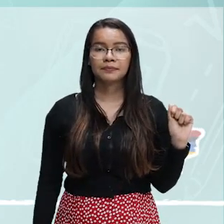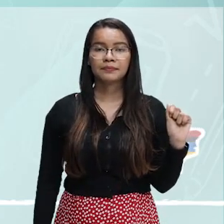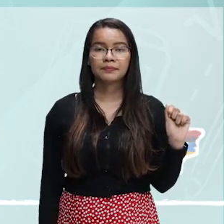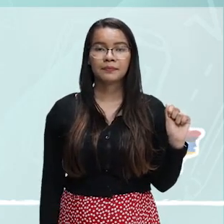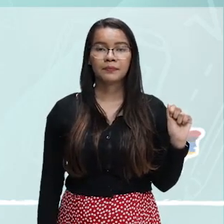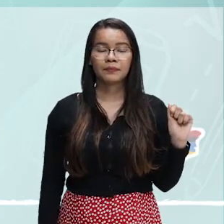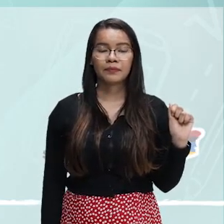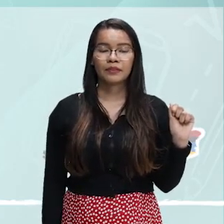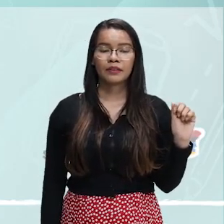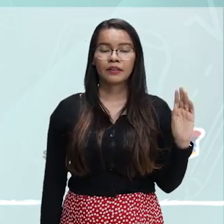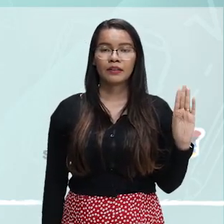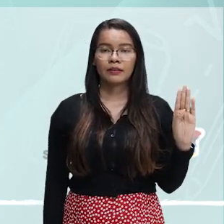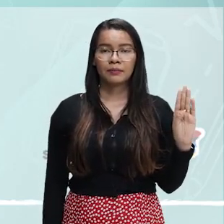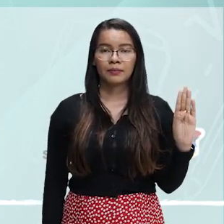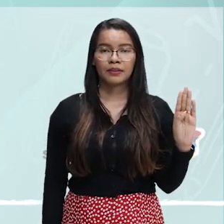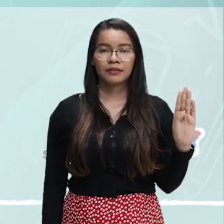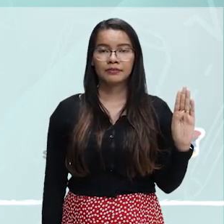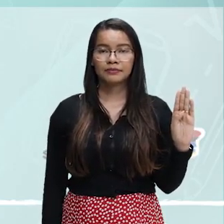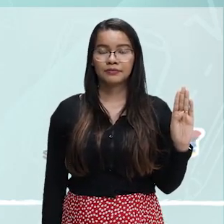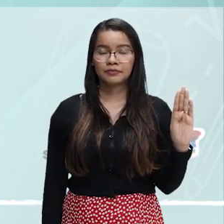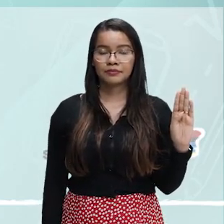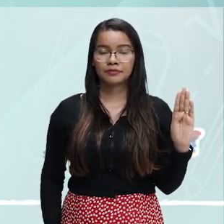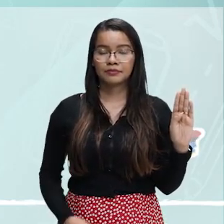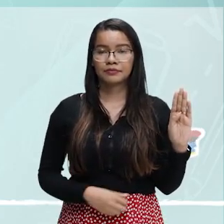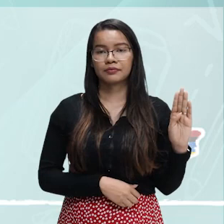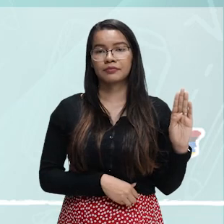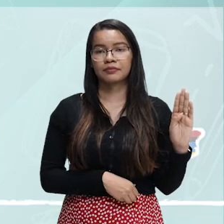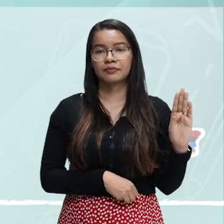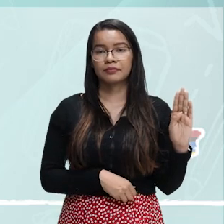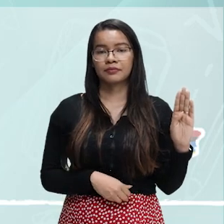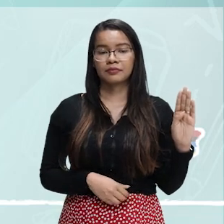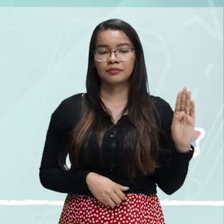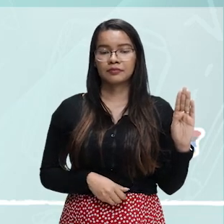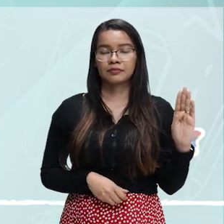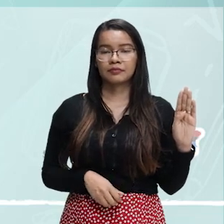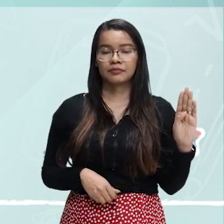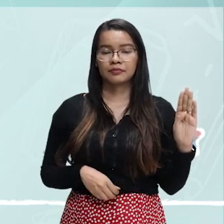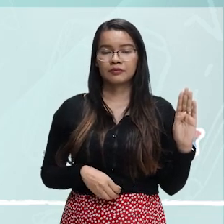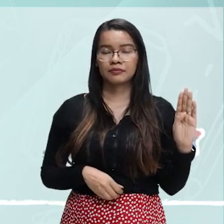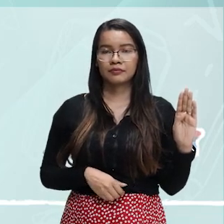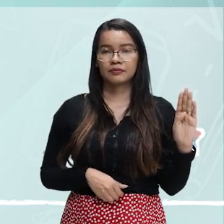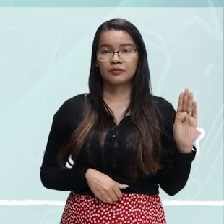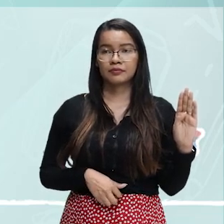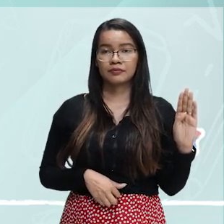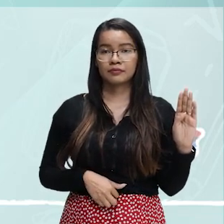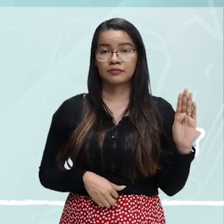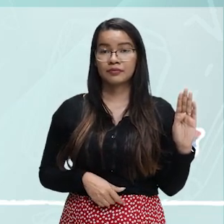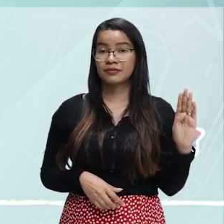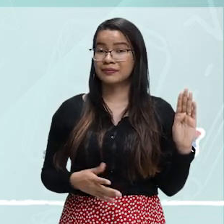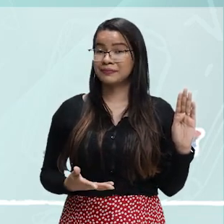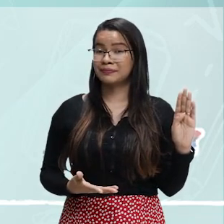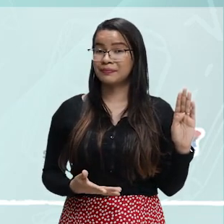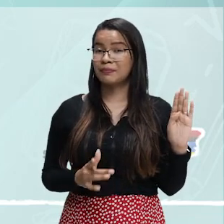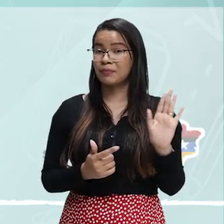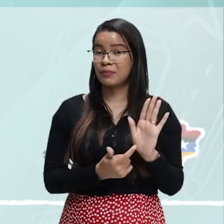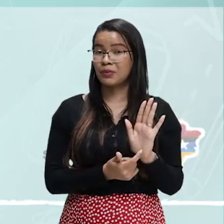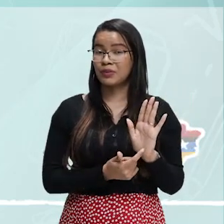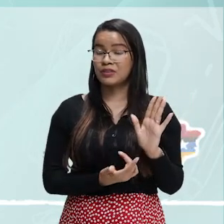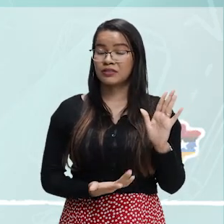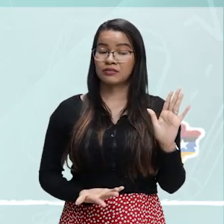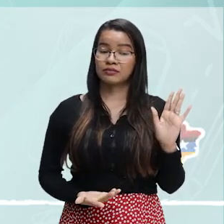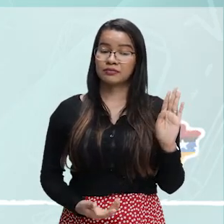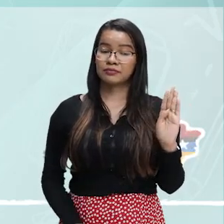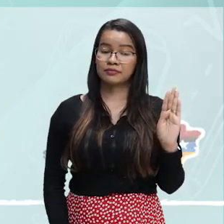do texto verbal? Retrata fielmente a cena descrita por Machado de Assis? Olha só. Será que retrata a cena?